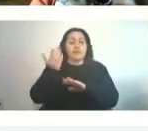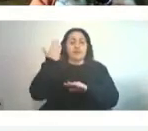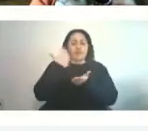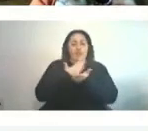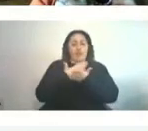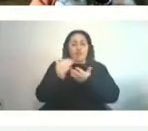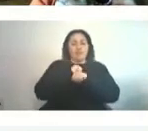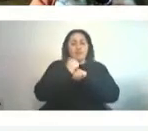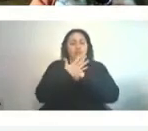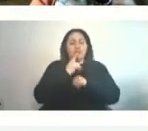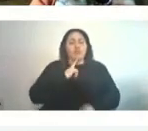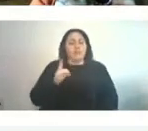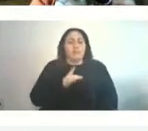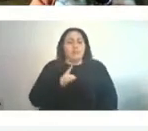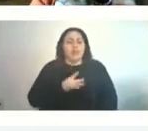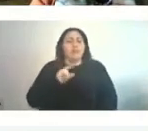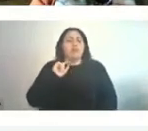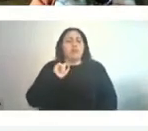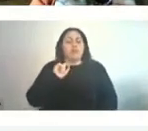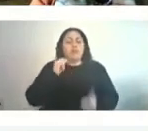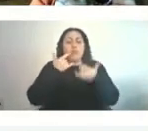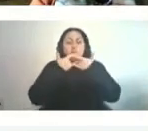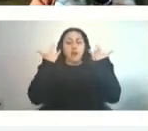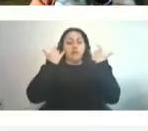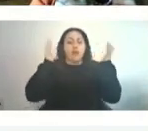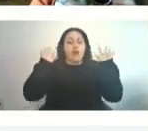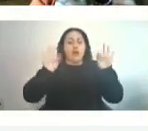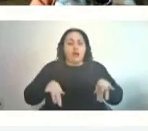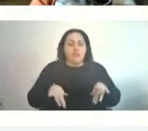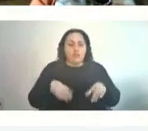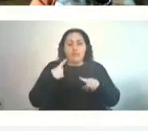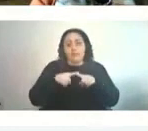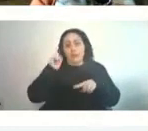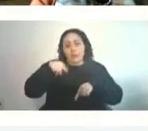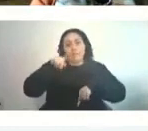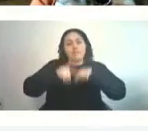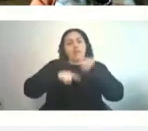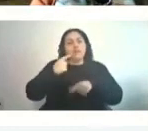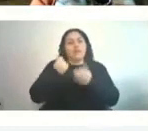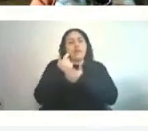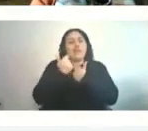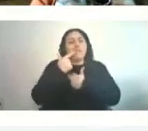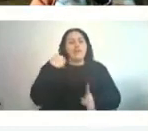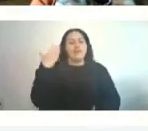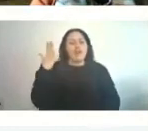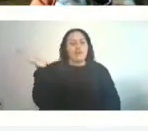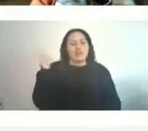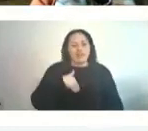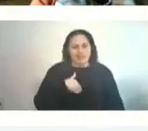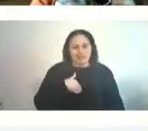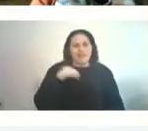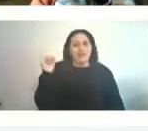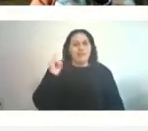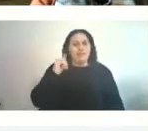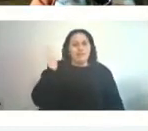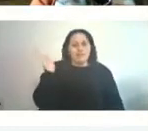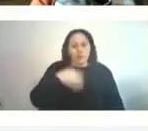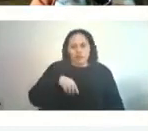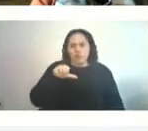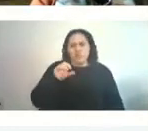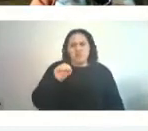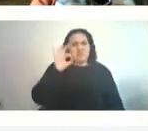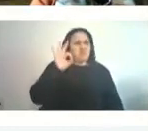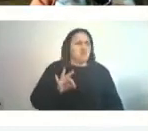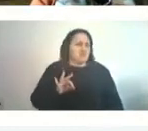um medo de que nós ficasse sem máscara, né, porque são insumos que a gente importa, né, 90%. Talvez